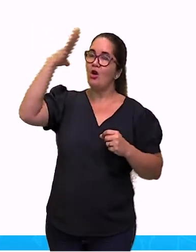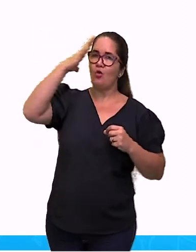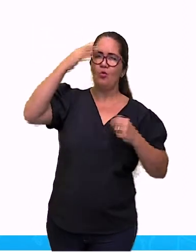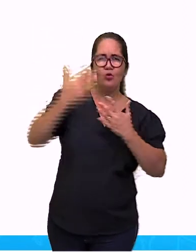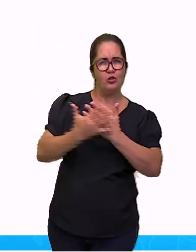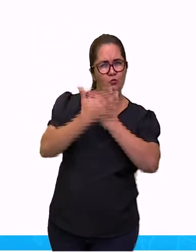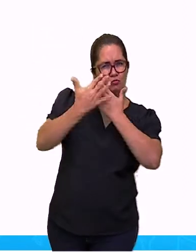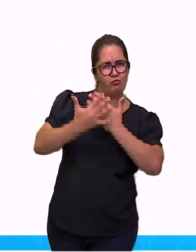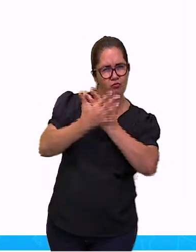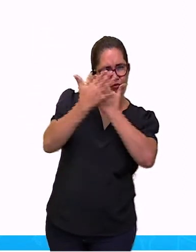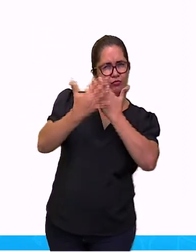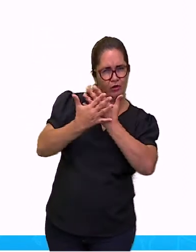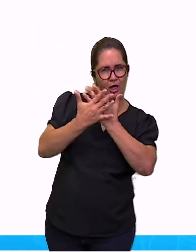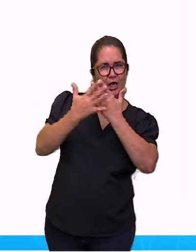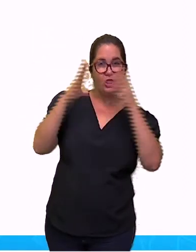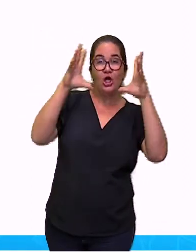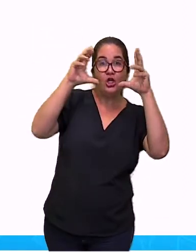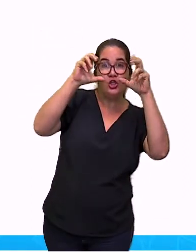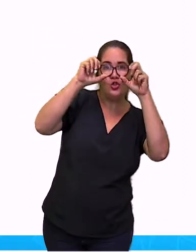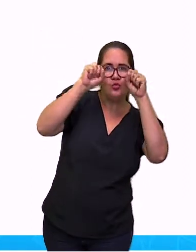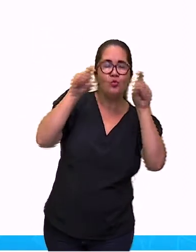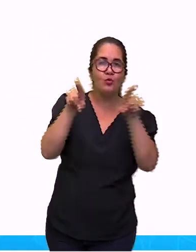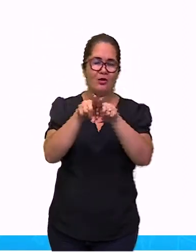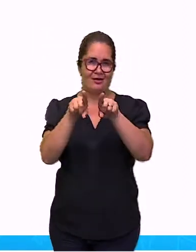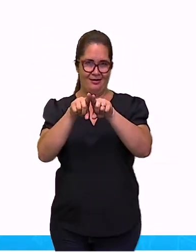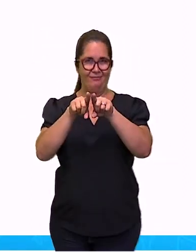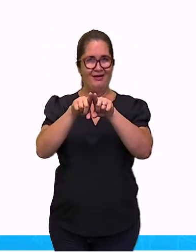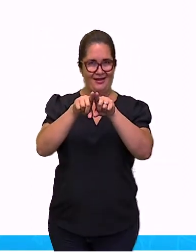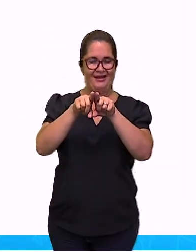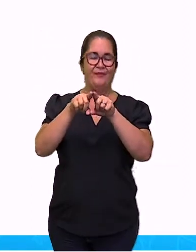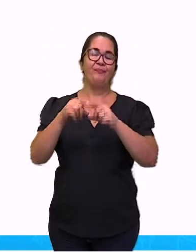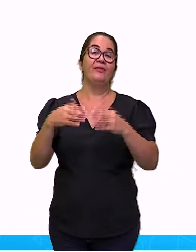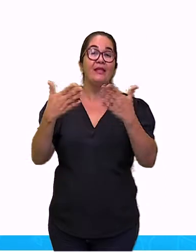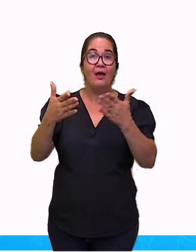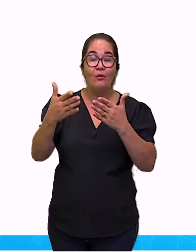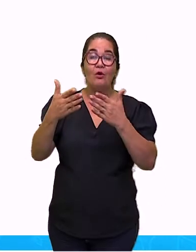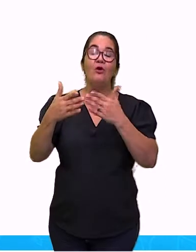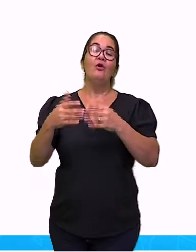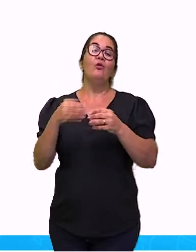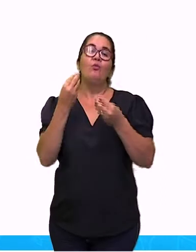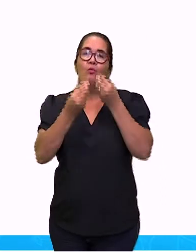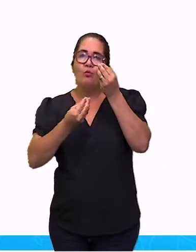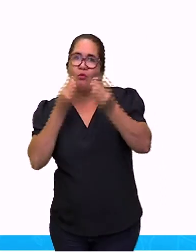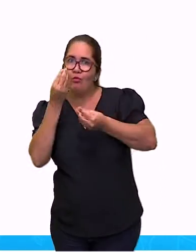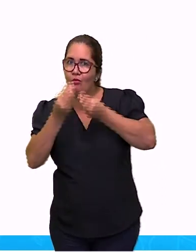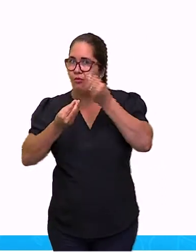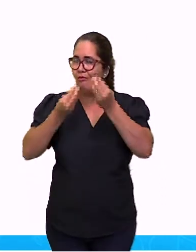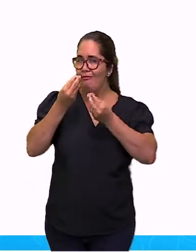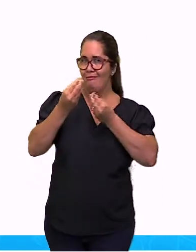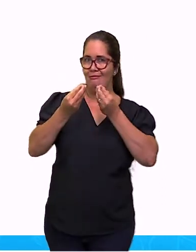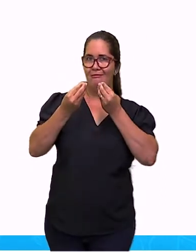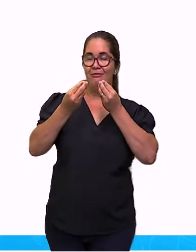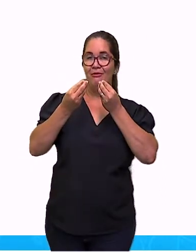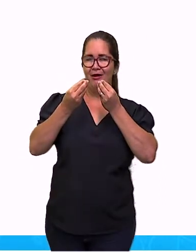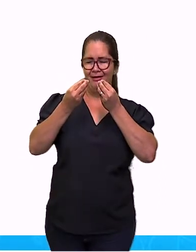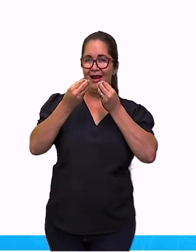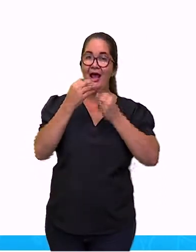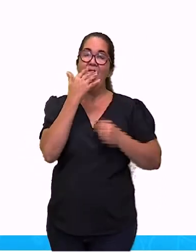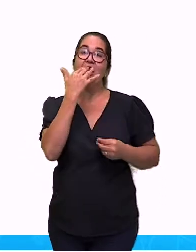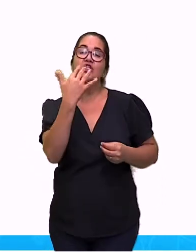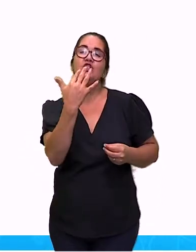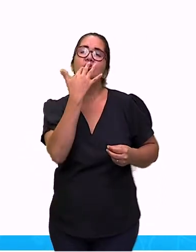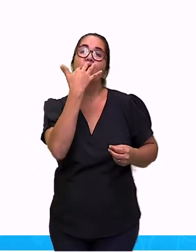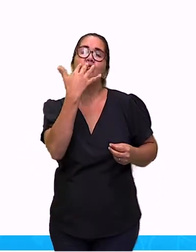O pontilhismo, ele está centrado, como eu disse anteriormente, no modo como se produz a cor com o